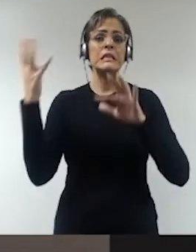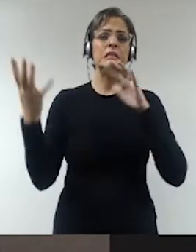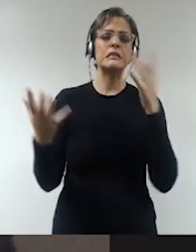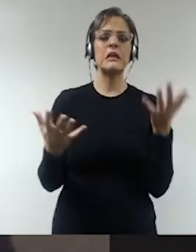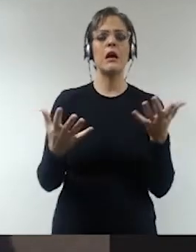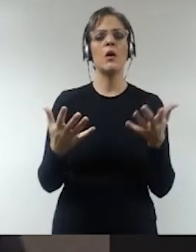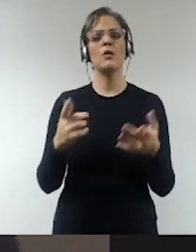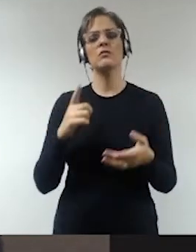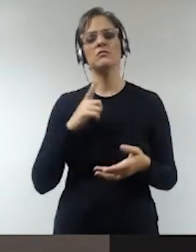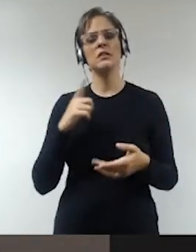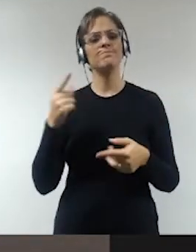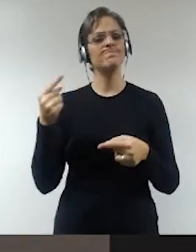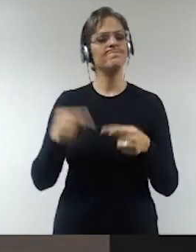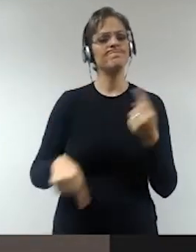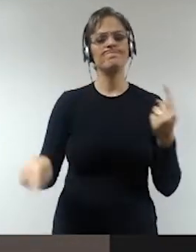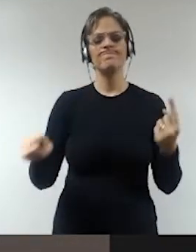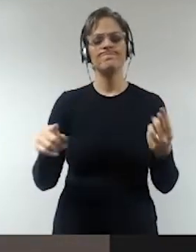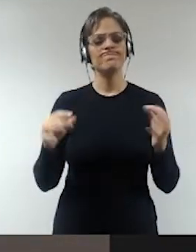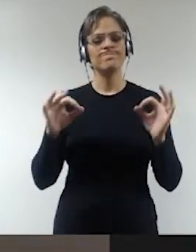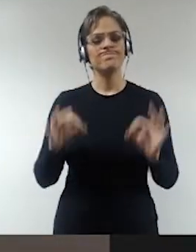fora dos limites legais,